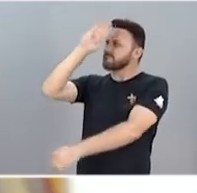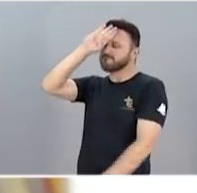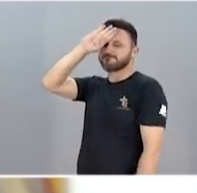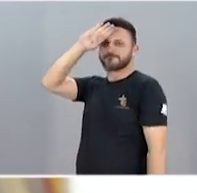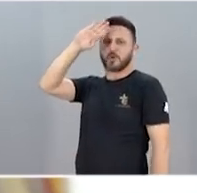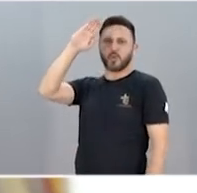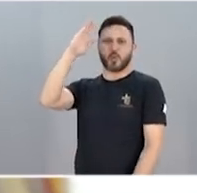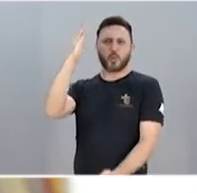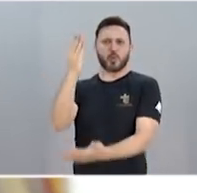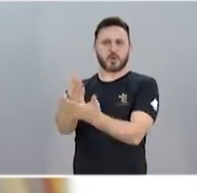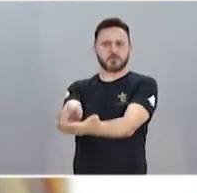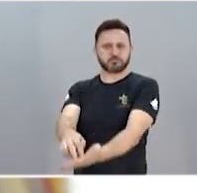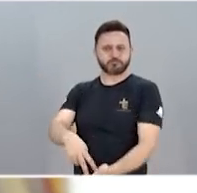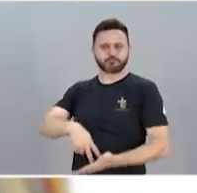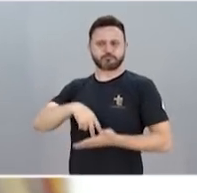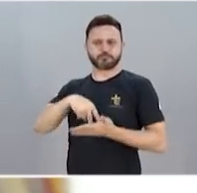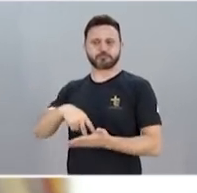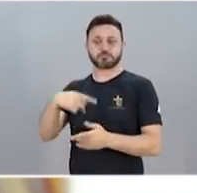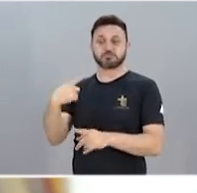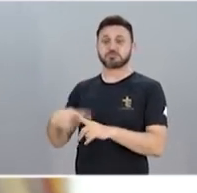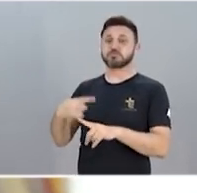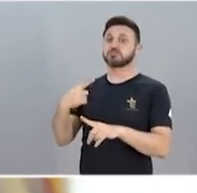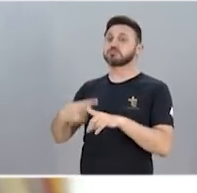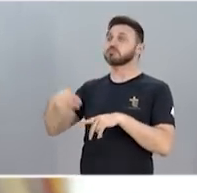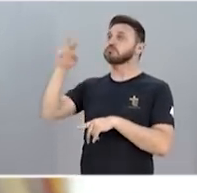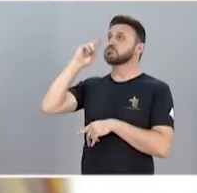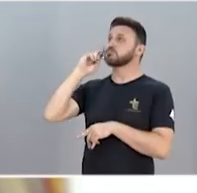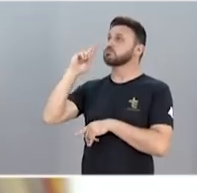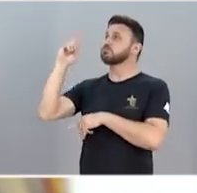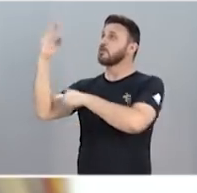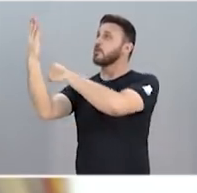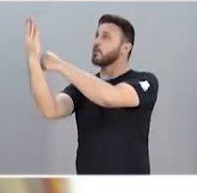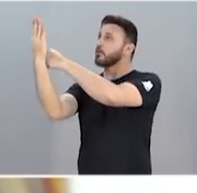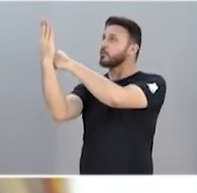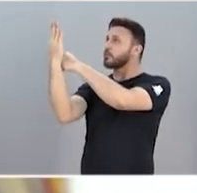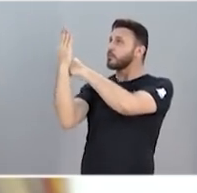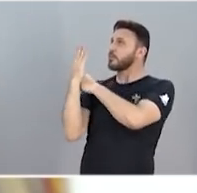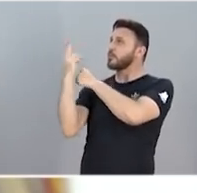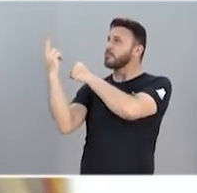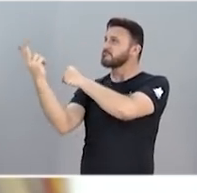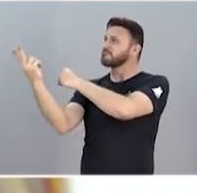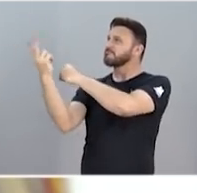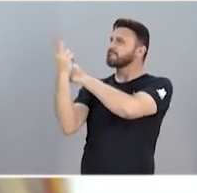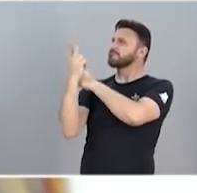confiantes, porque Ele é o nosso auxílio e